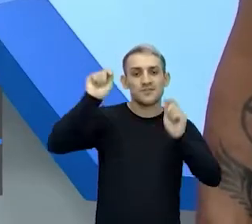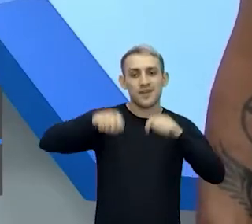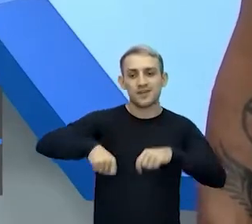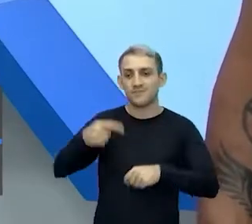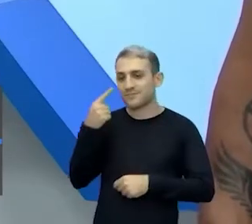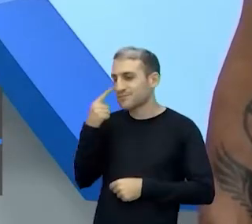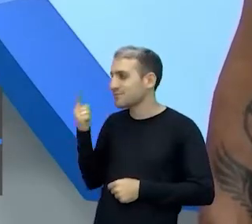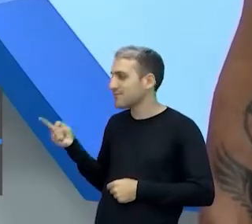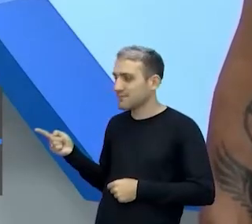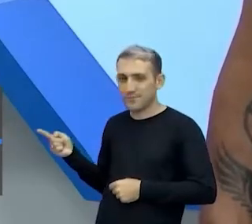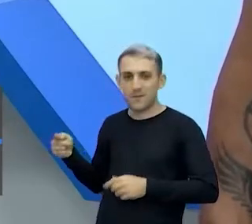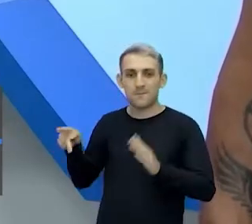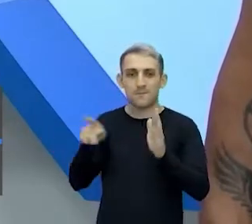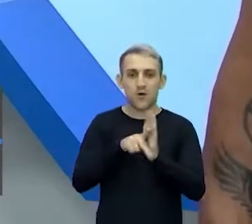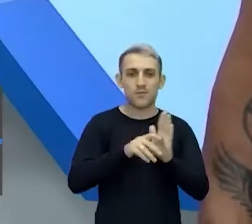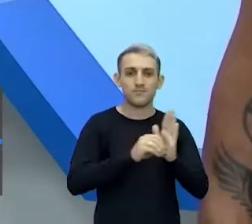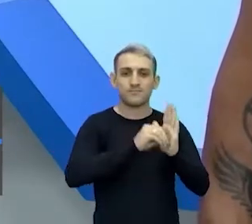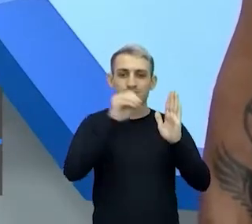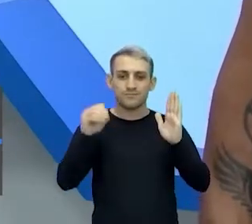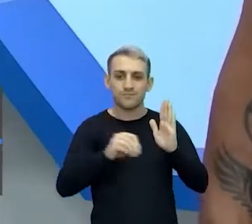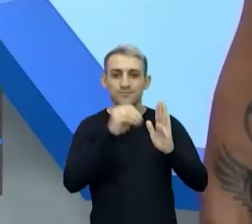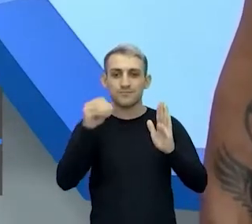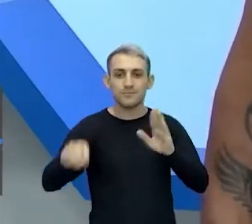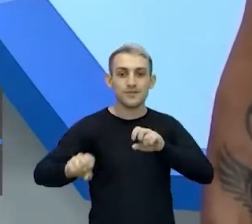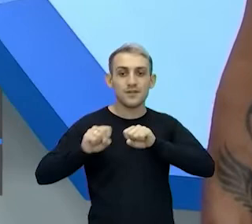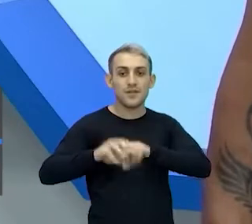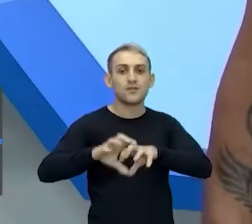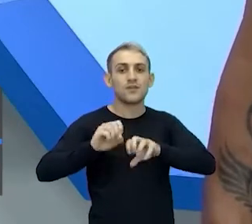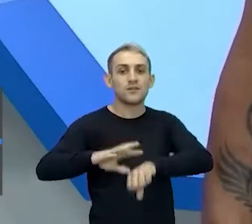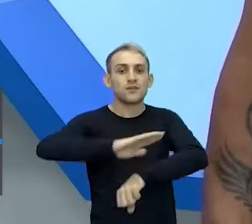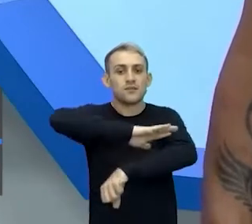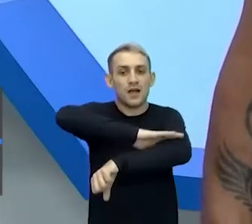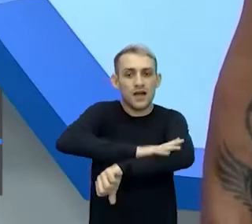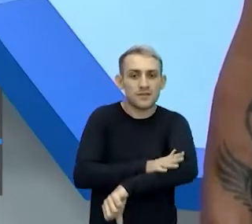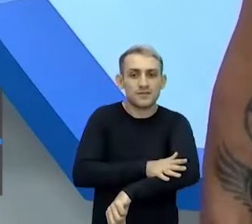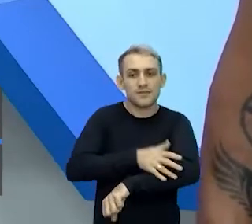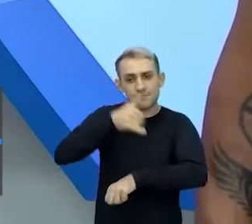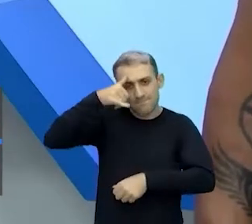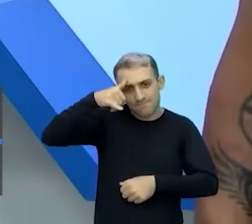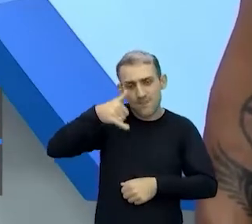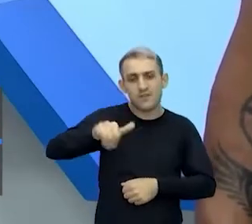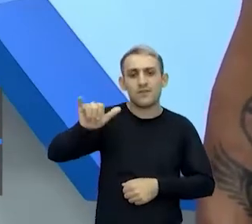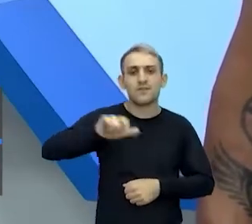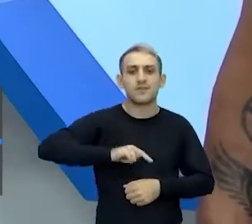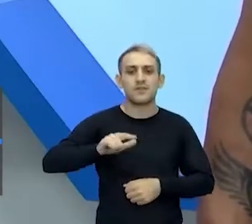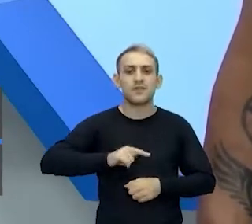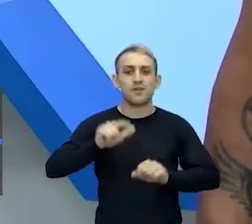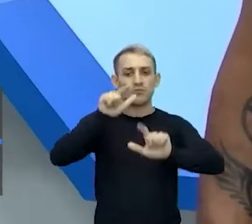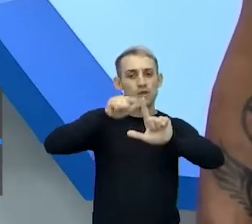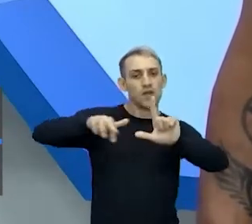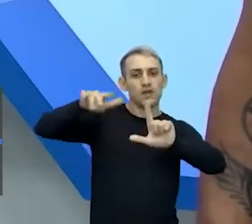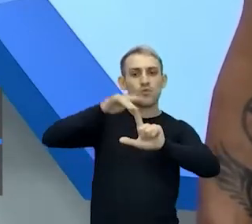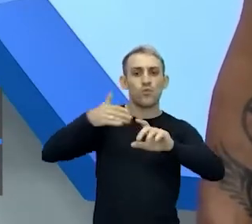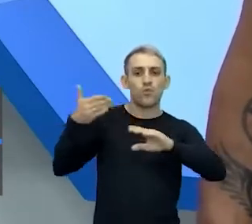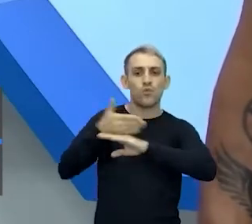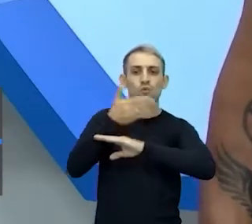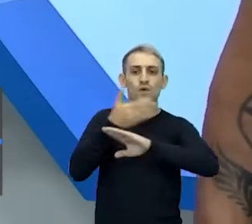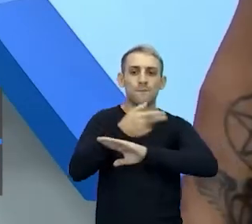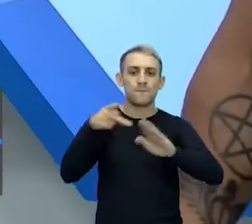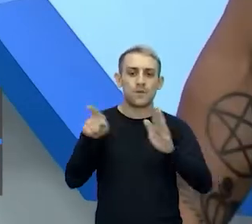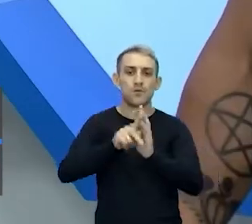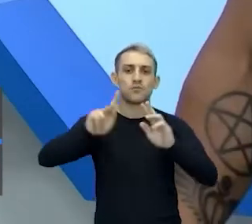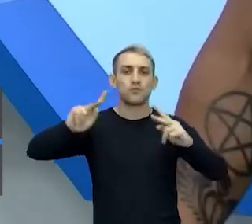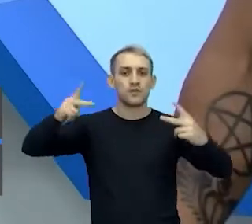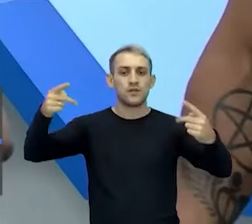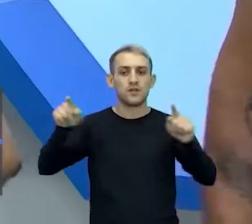no CMSP na educação antirracista. Acesse lá pelo QR Code ou pelo link e